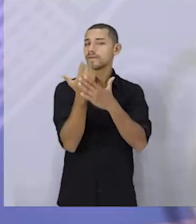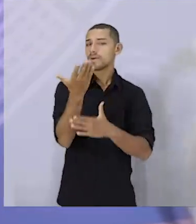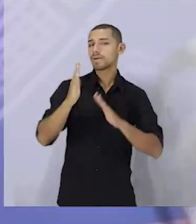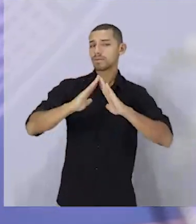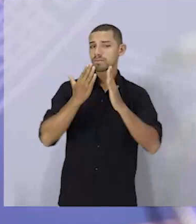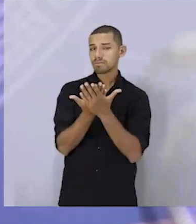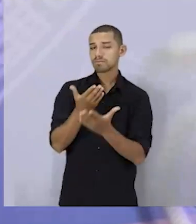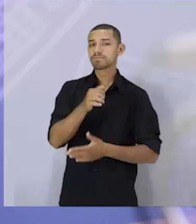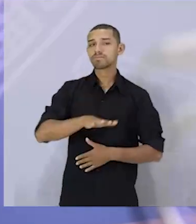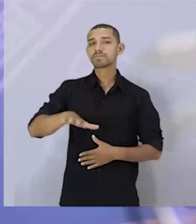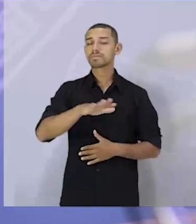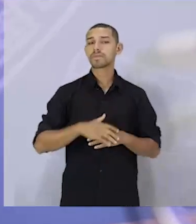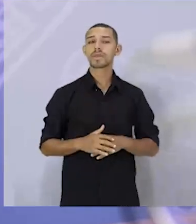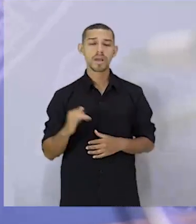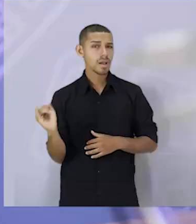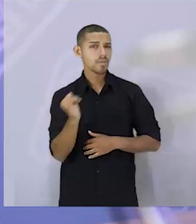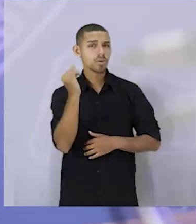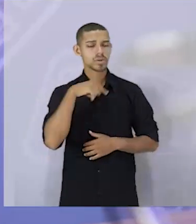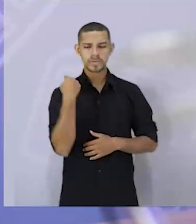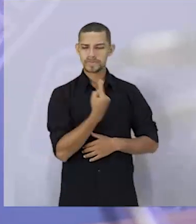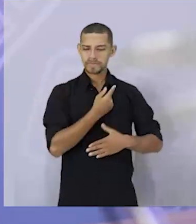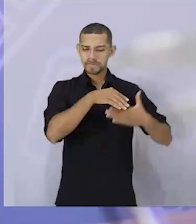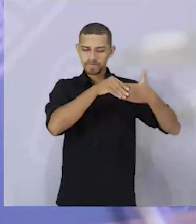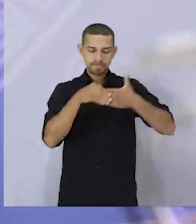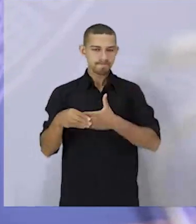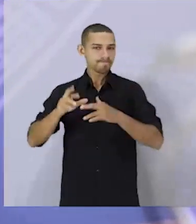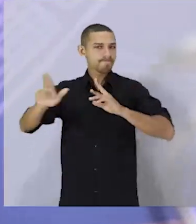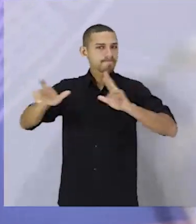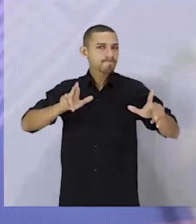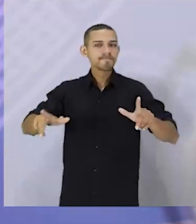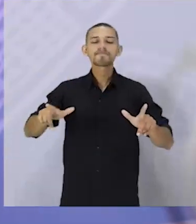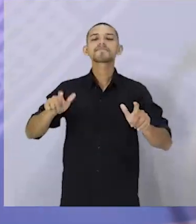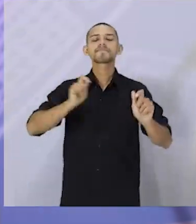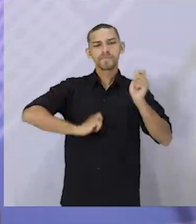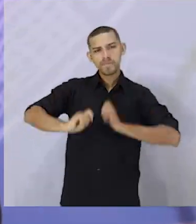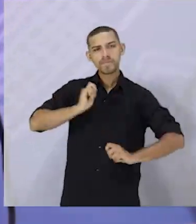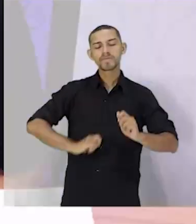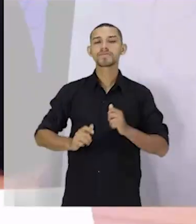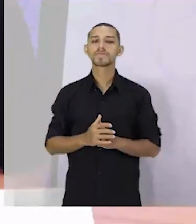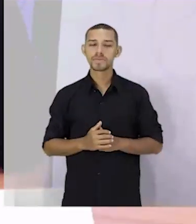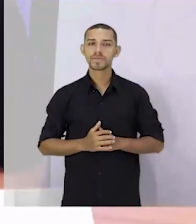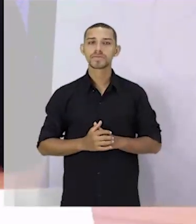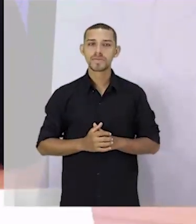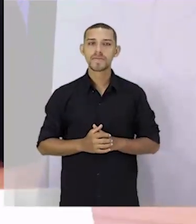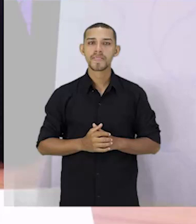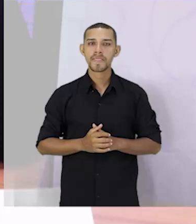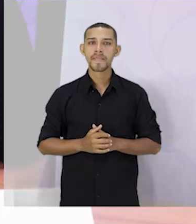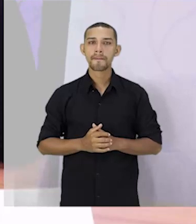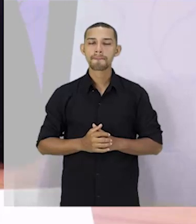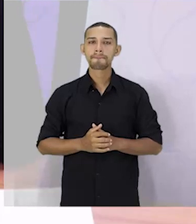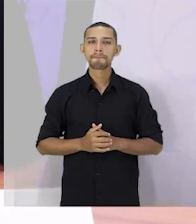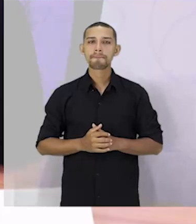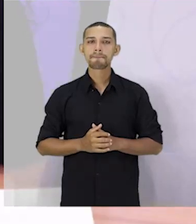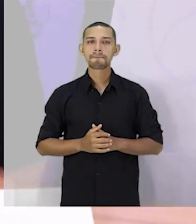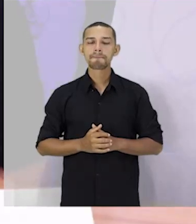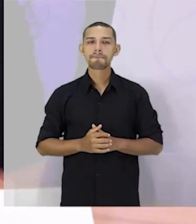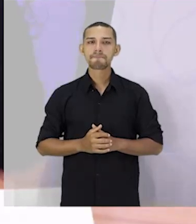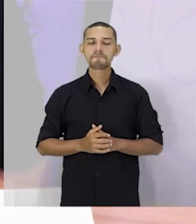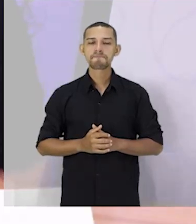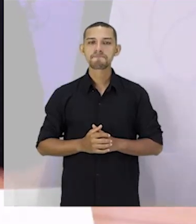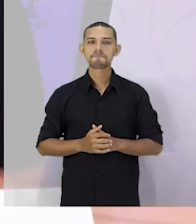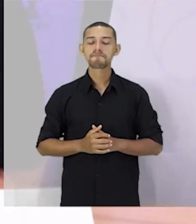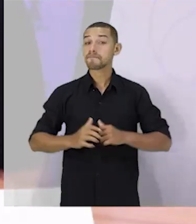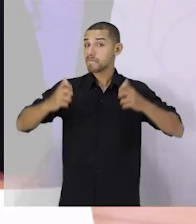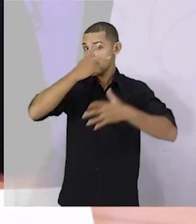escolar. Então, é muito importante a gente trazer aí essa diferença de ansiedade. Certo. E as pessoas que